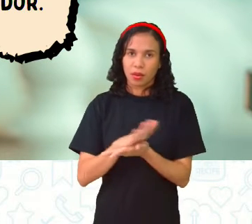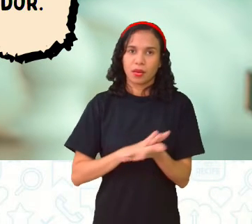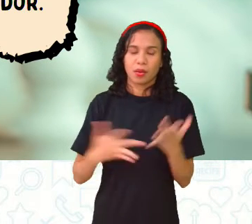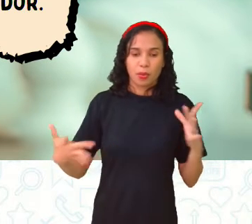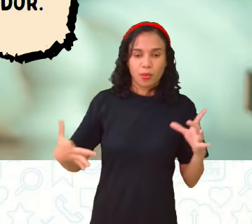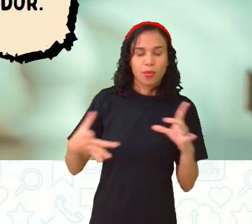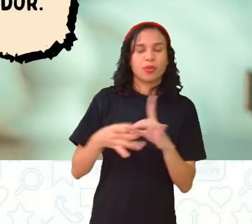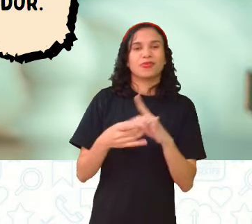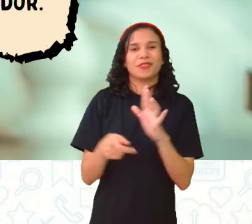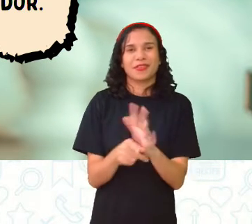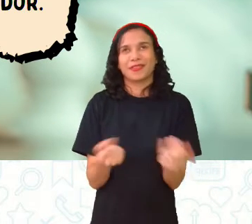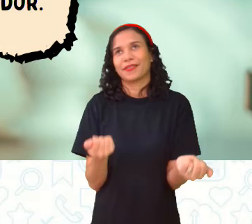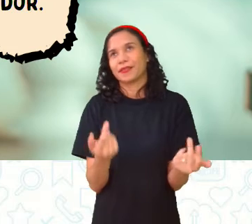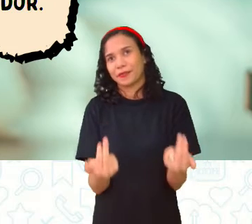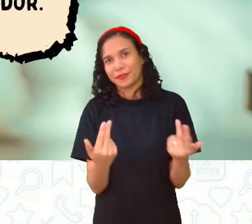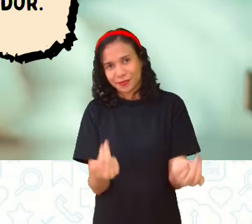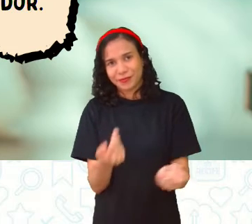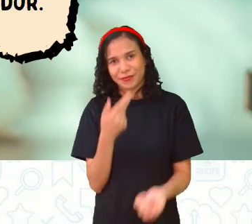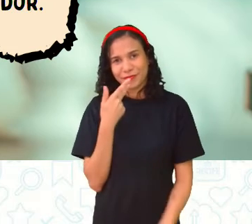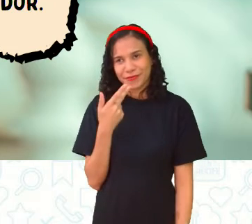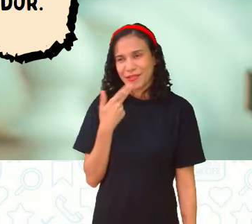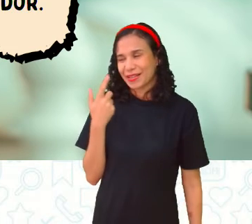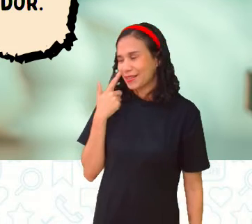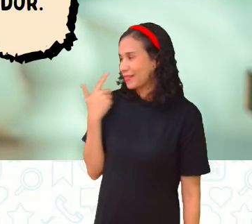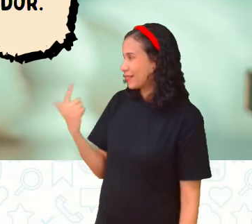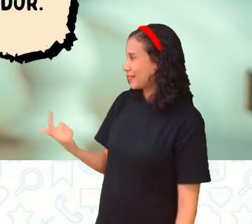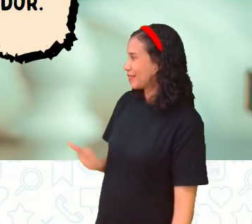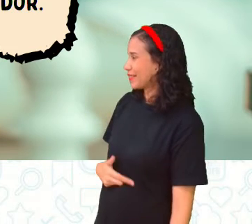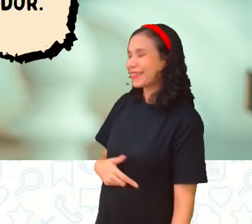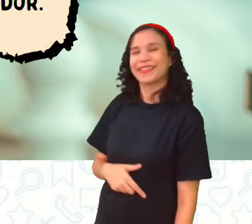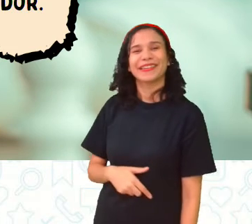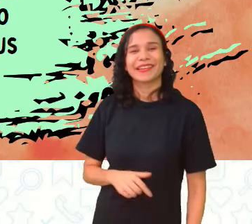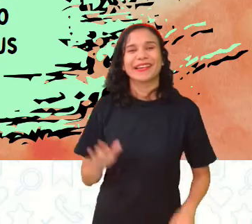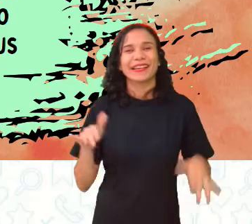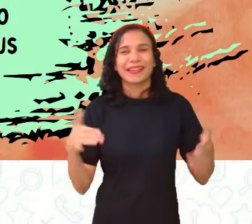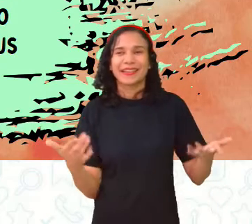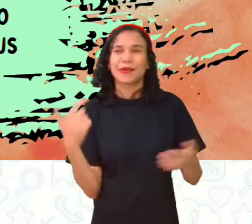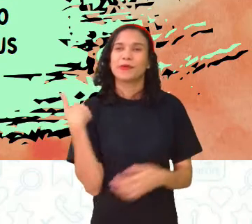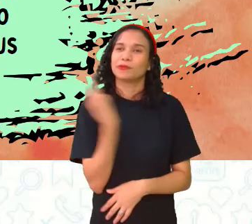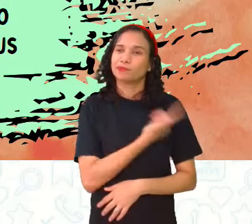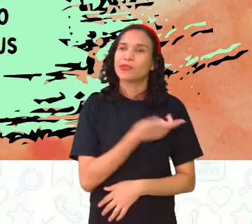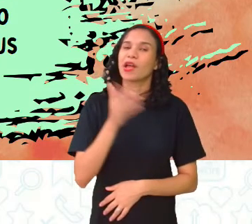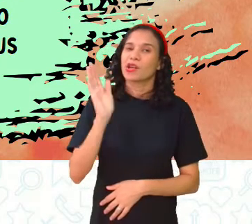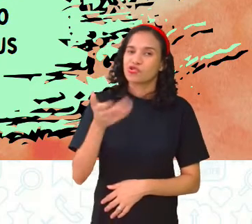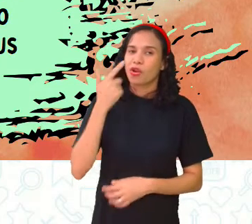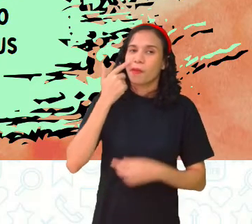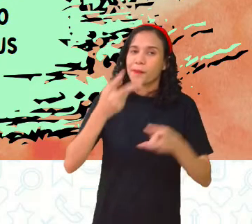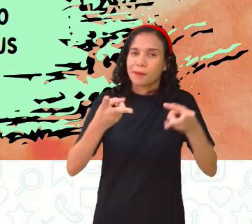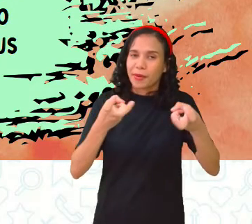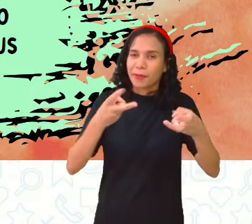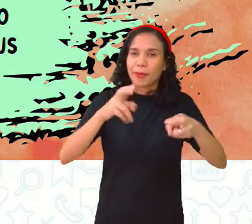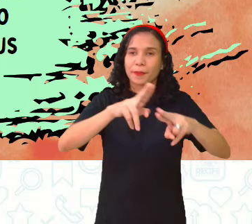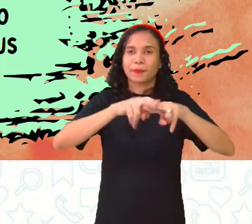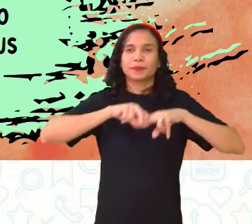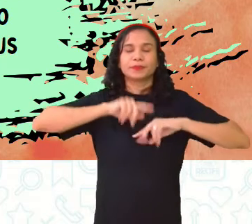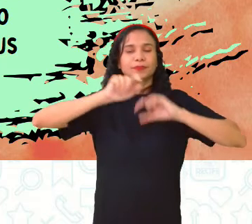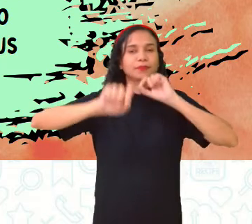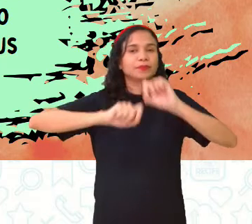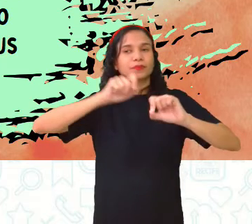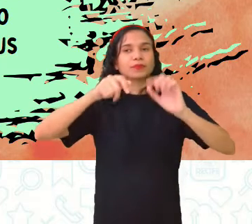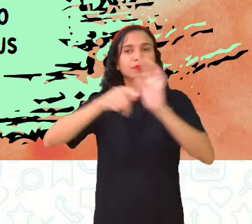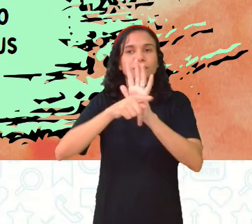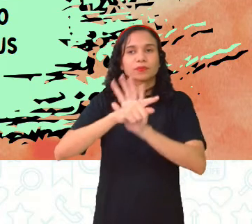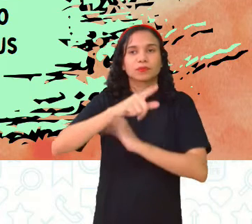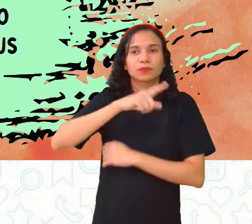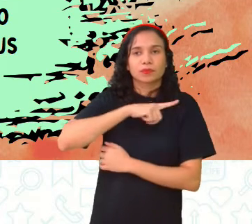parte, farinha do mesmo saco, como se diz a história, certo? Então, a gente já entendeu isso. E aí, uma